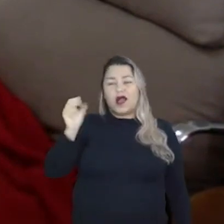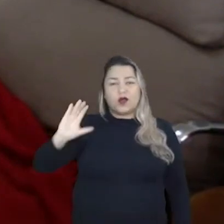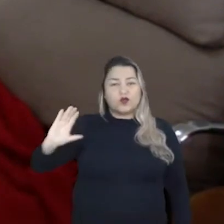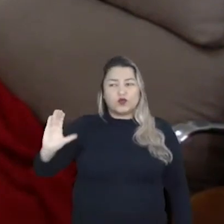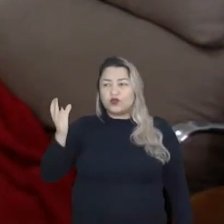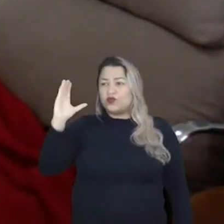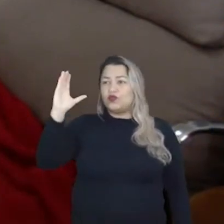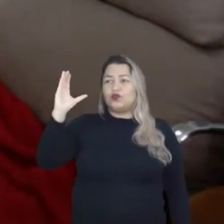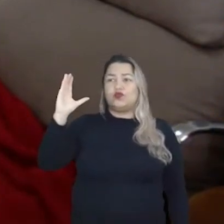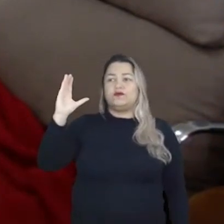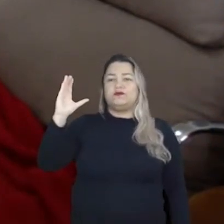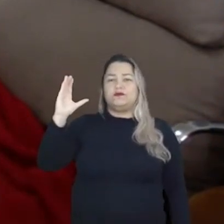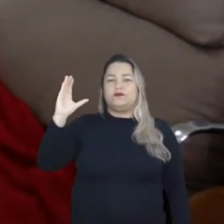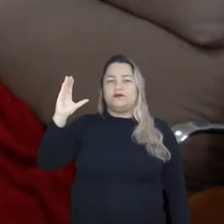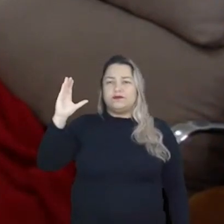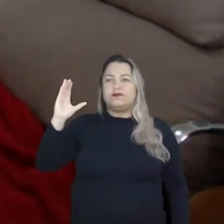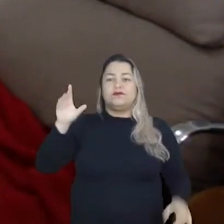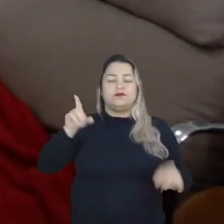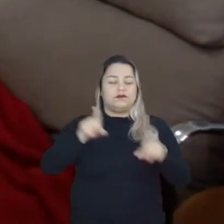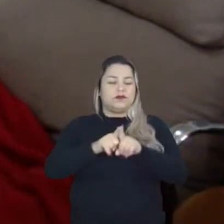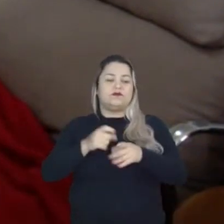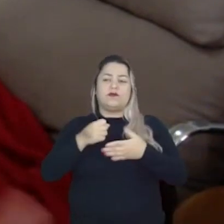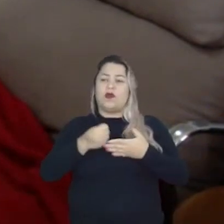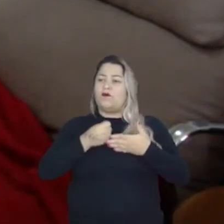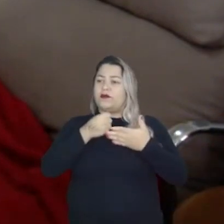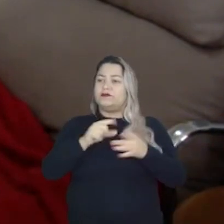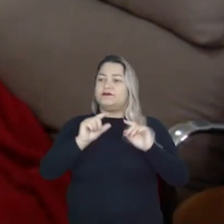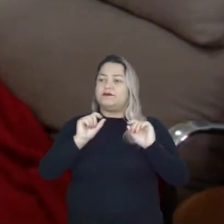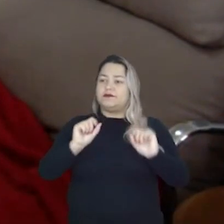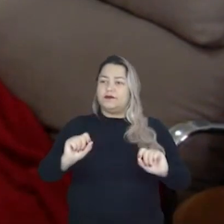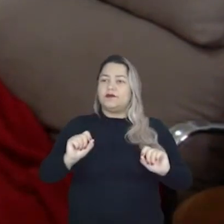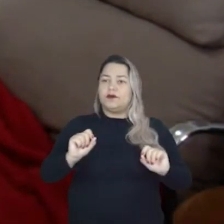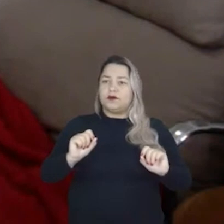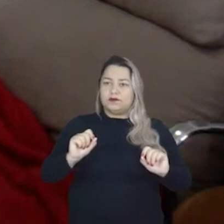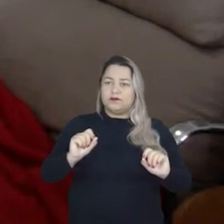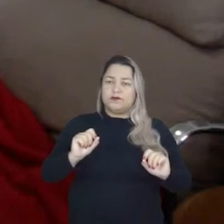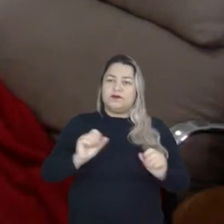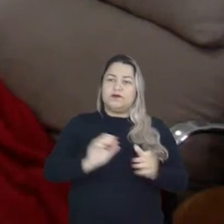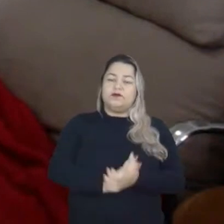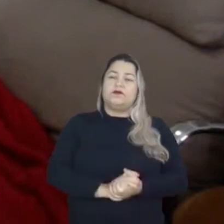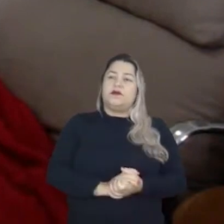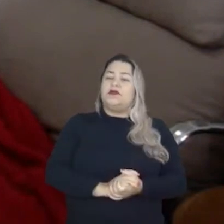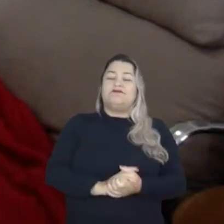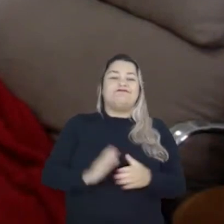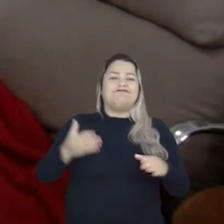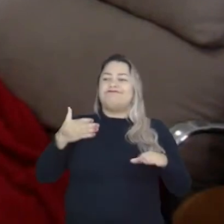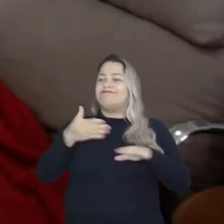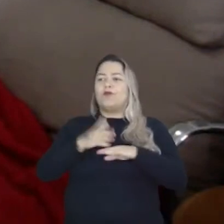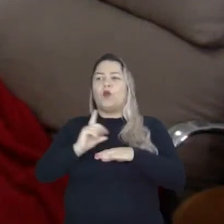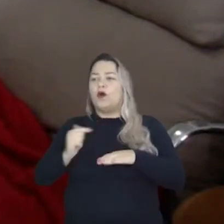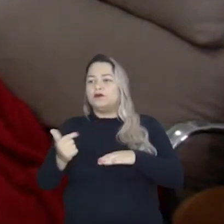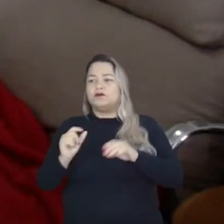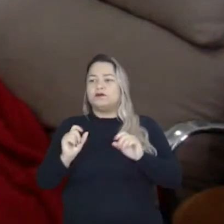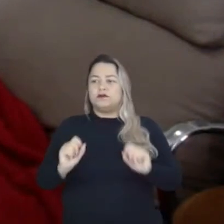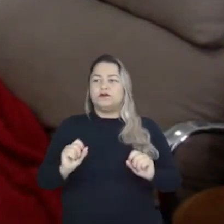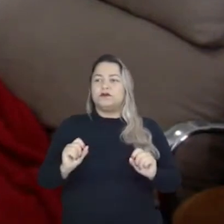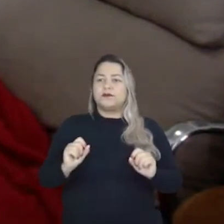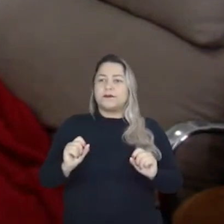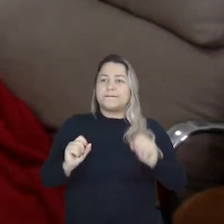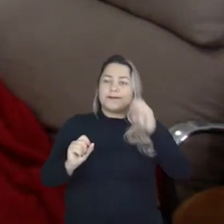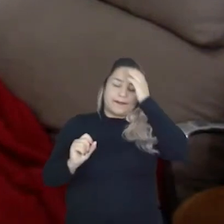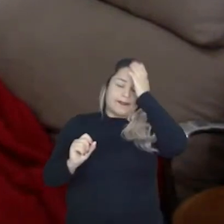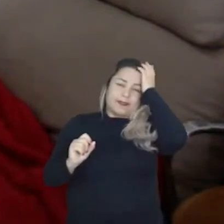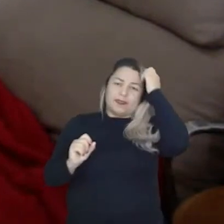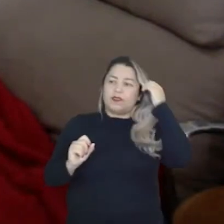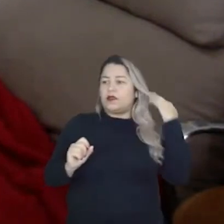caro, você atrofia a oferta dele, porque ela fica praticamente inacessível. E esse efeito cascata vai